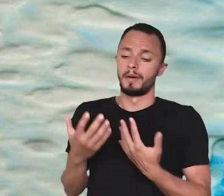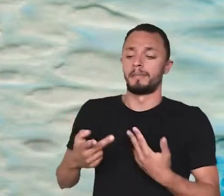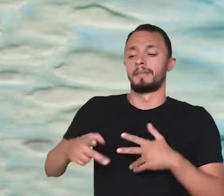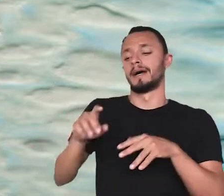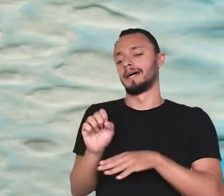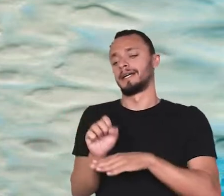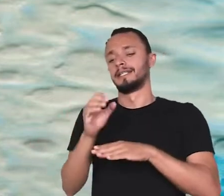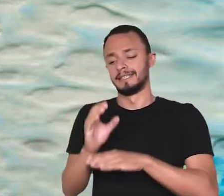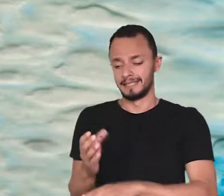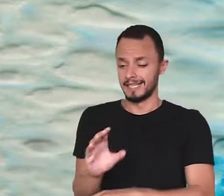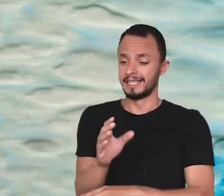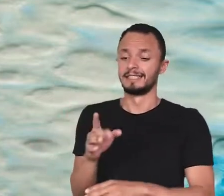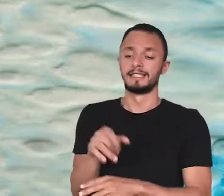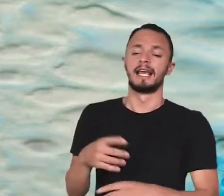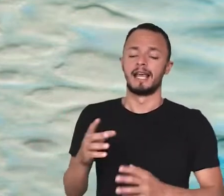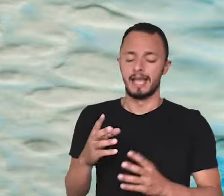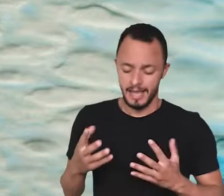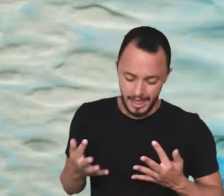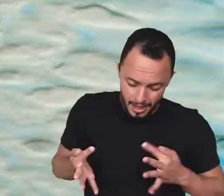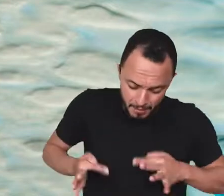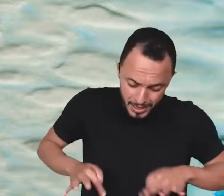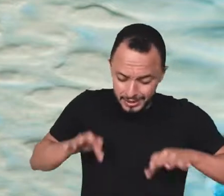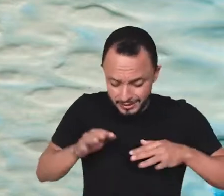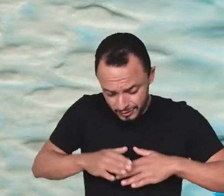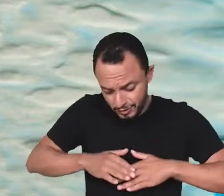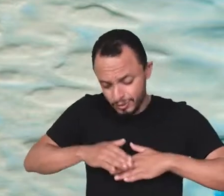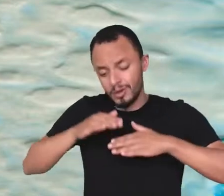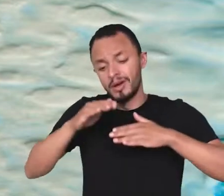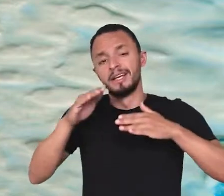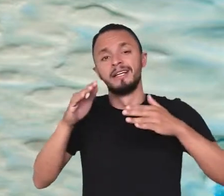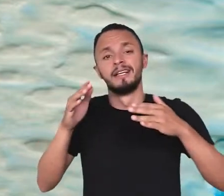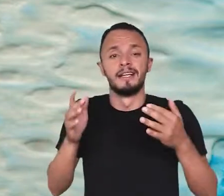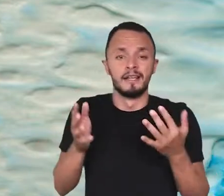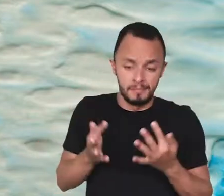um sonho, mas dói.